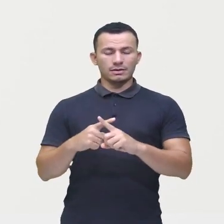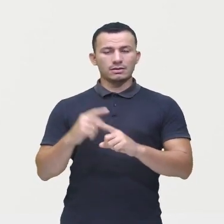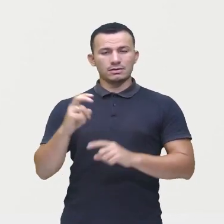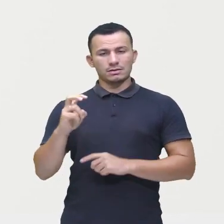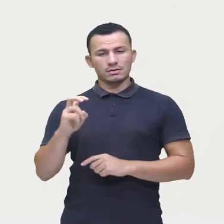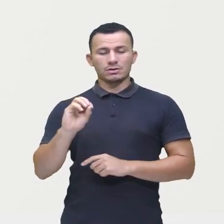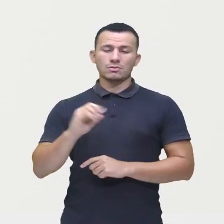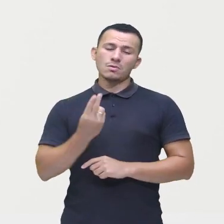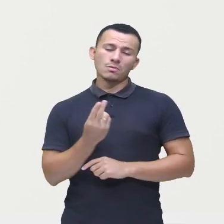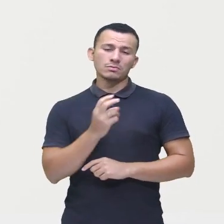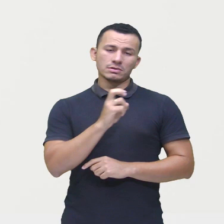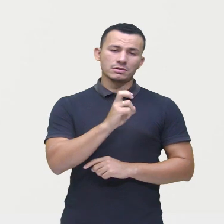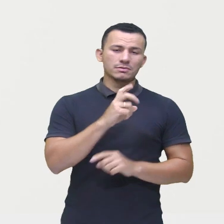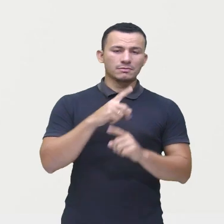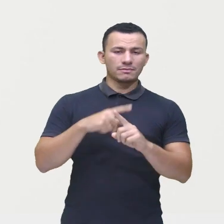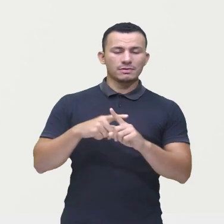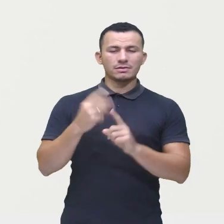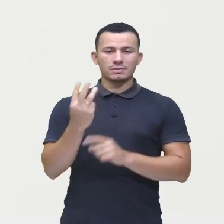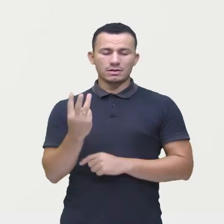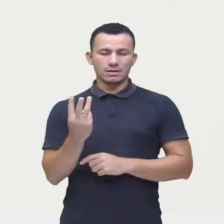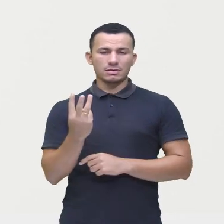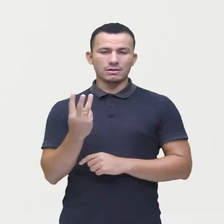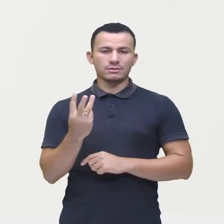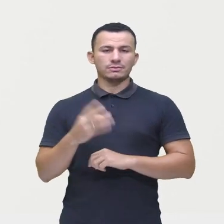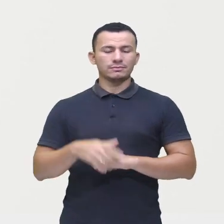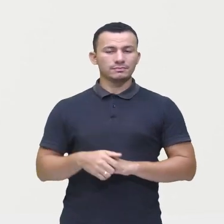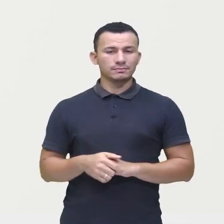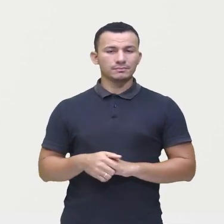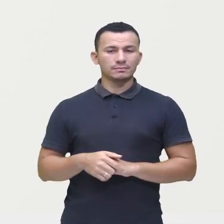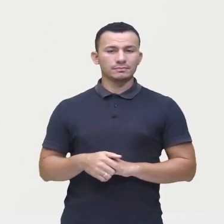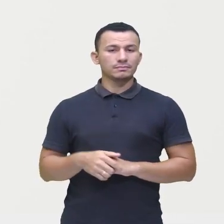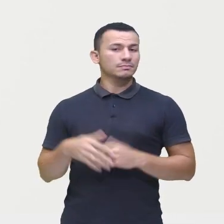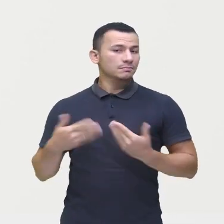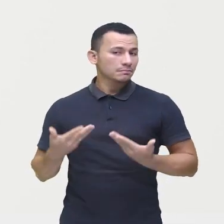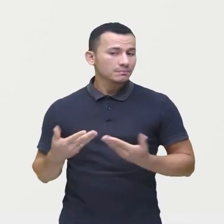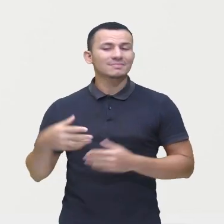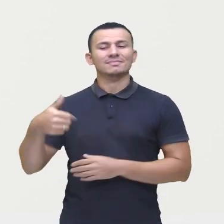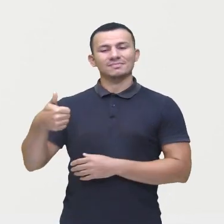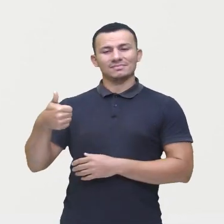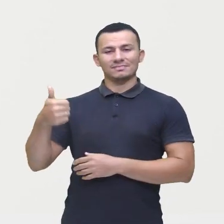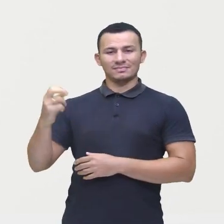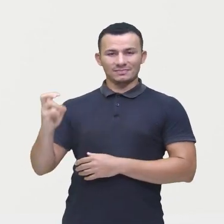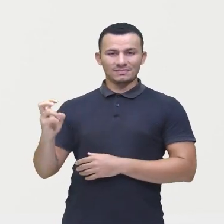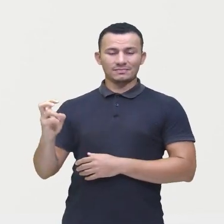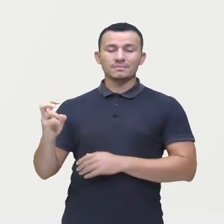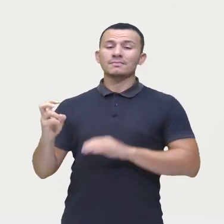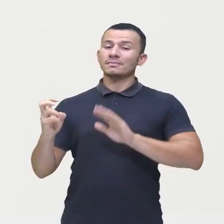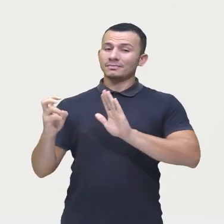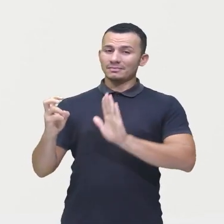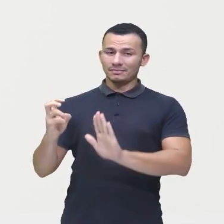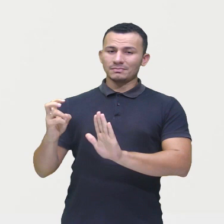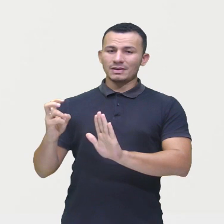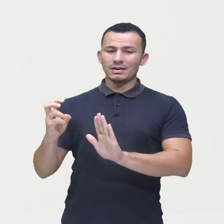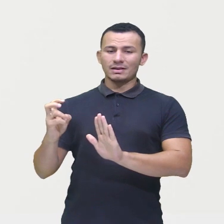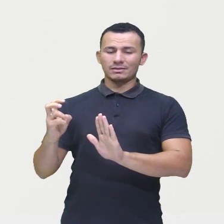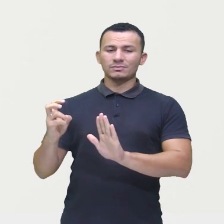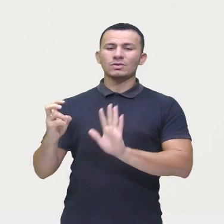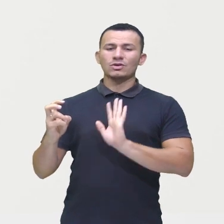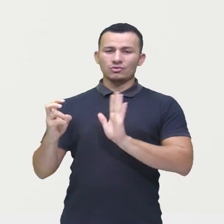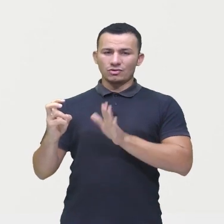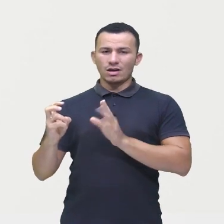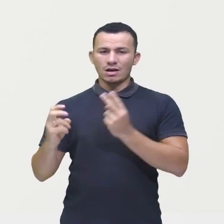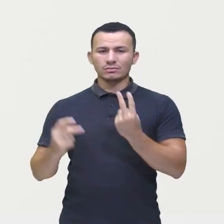vezes 3 é quanto? 5 vezes 3 é 15. Porém, já tinha subido quem?